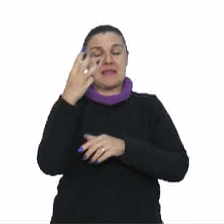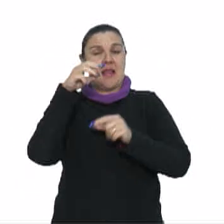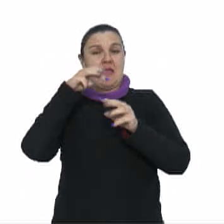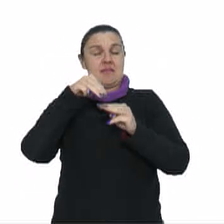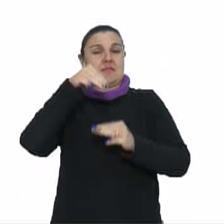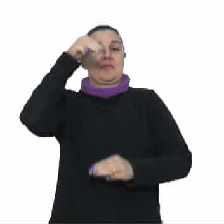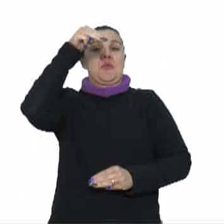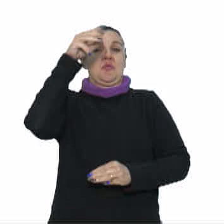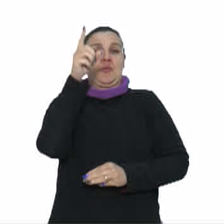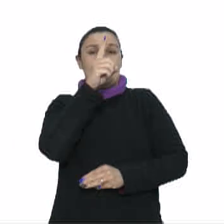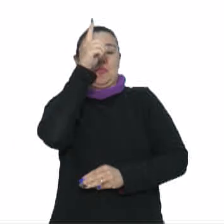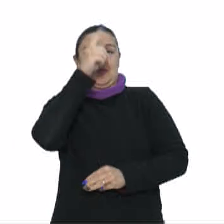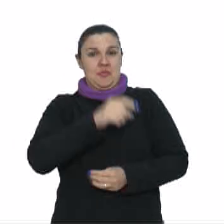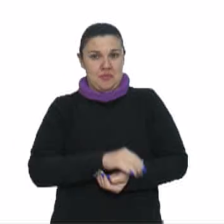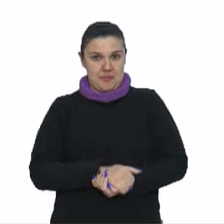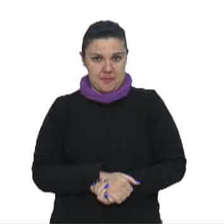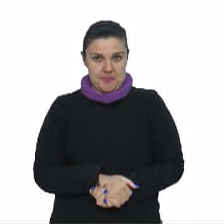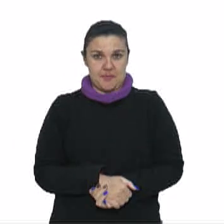metros de altura.